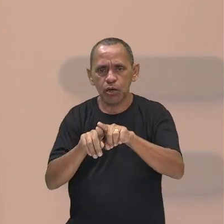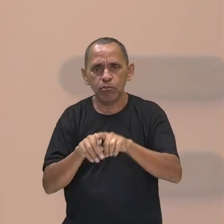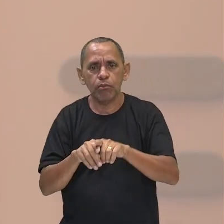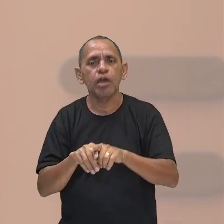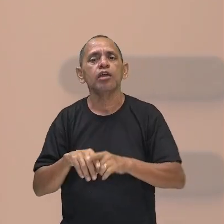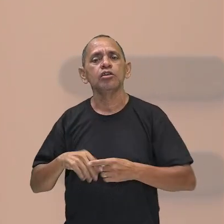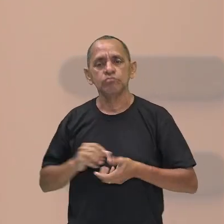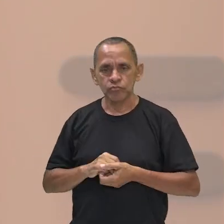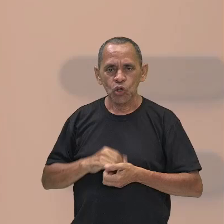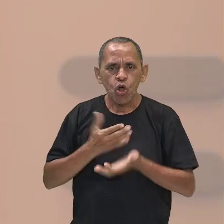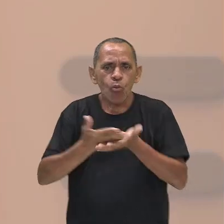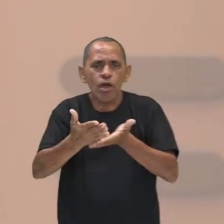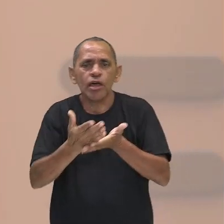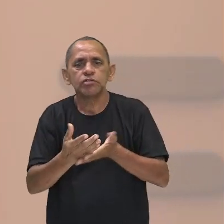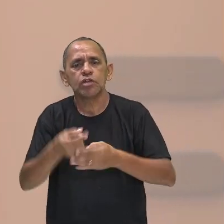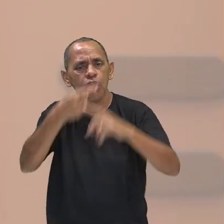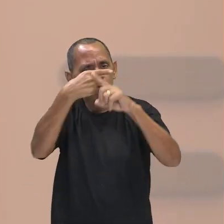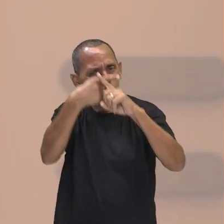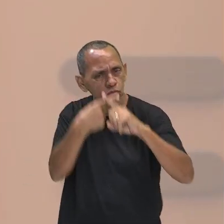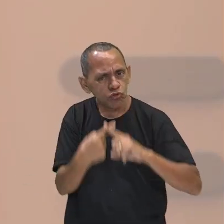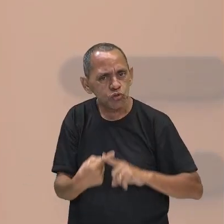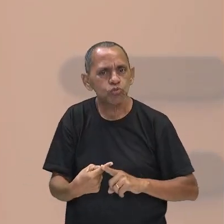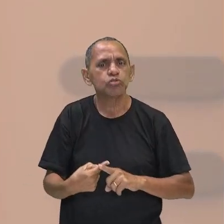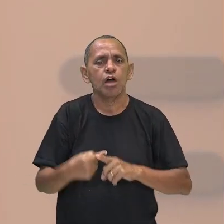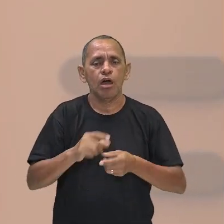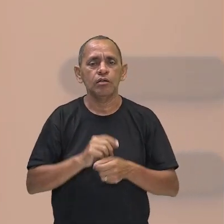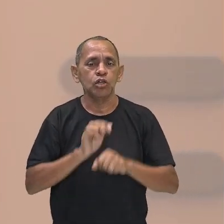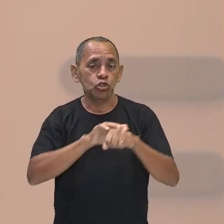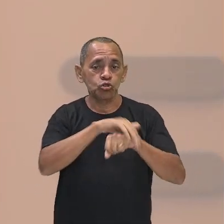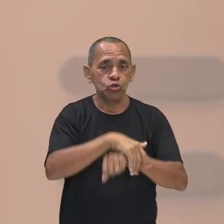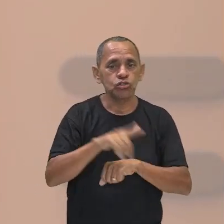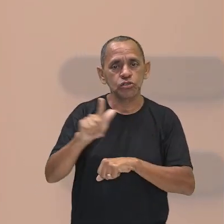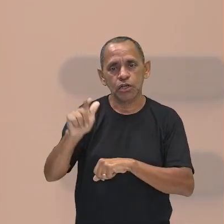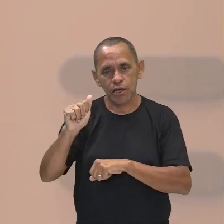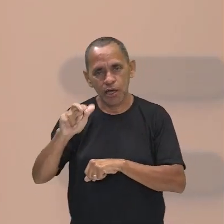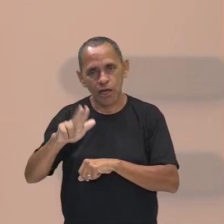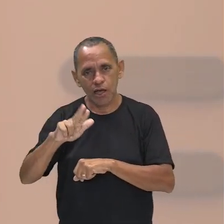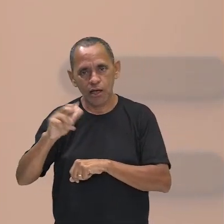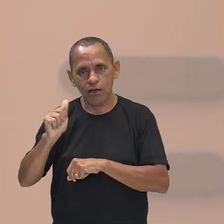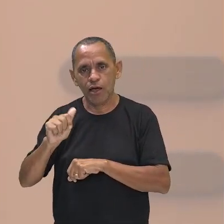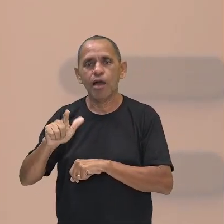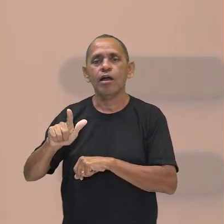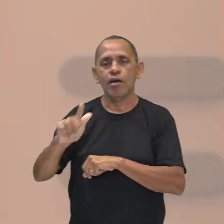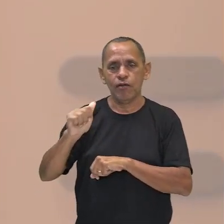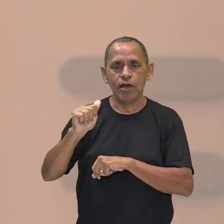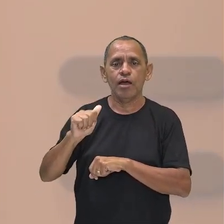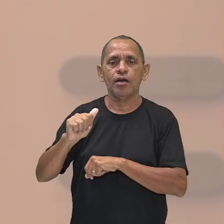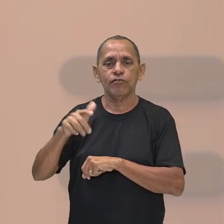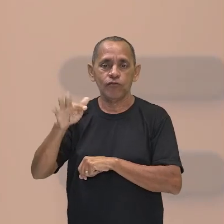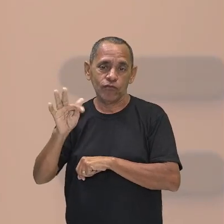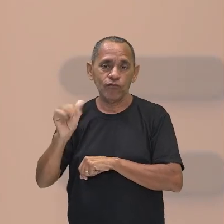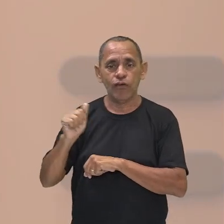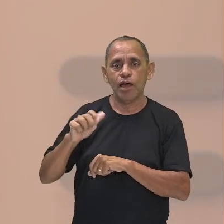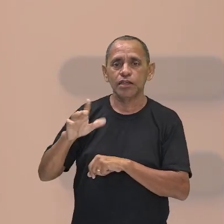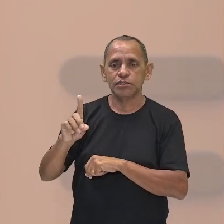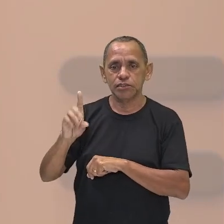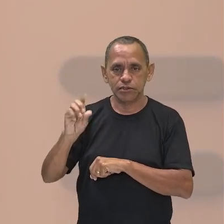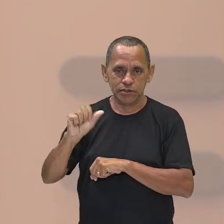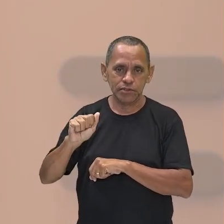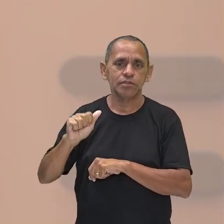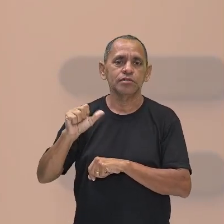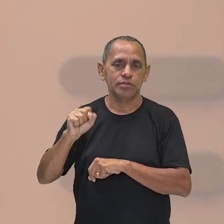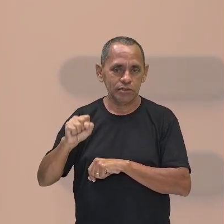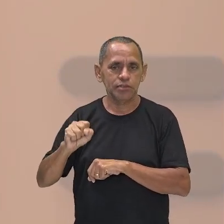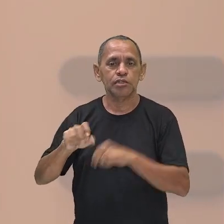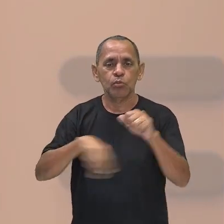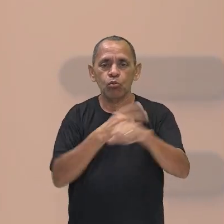né, com a Noite das Garrafadas, e a gente vai ver, né, que essa parte, então, da morte do Líbero Badaró vai tornar